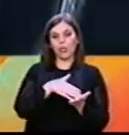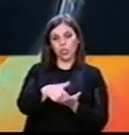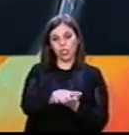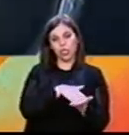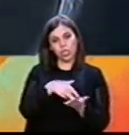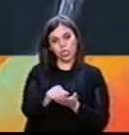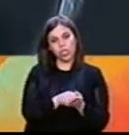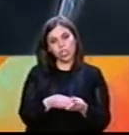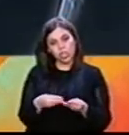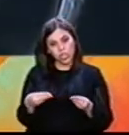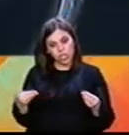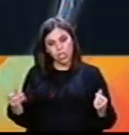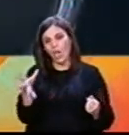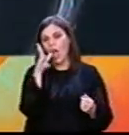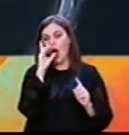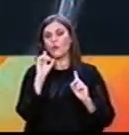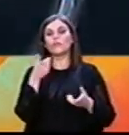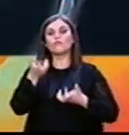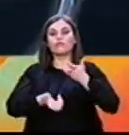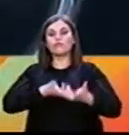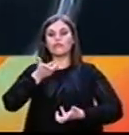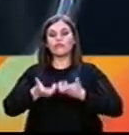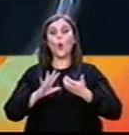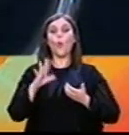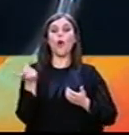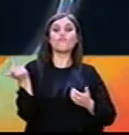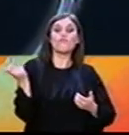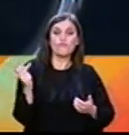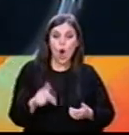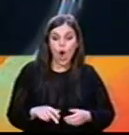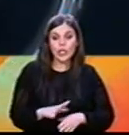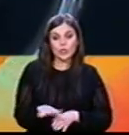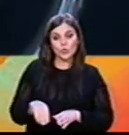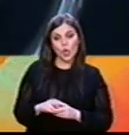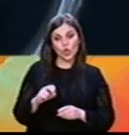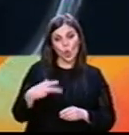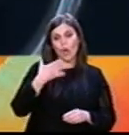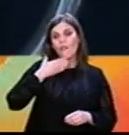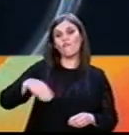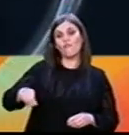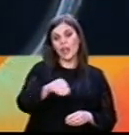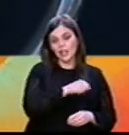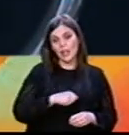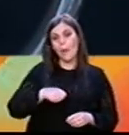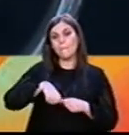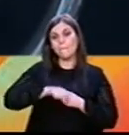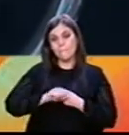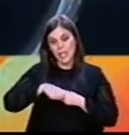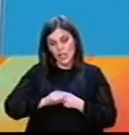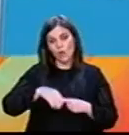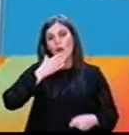na totalidade, que a água comece a fervilhar. E quando isso acontecer, vamos juntar as duas farinhas. A farinha de milho.